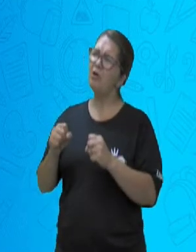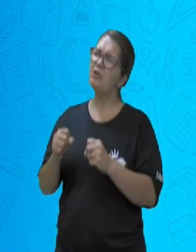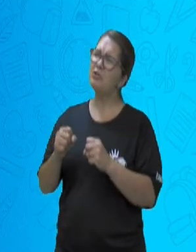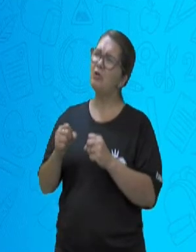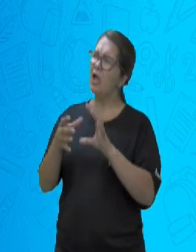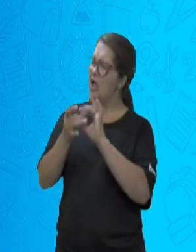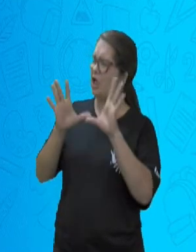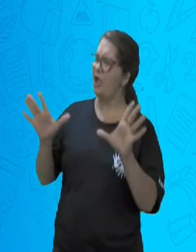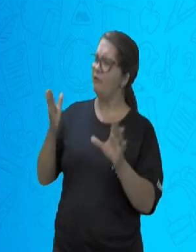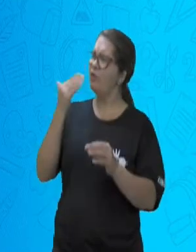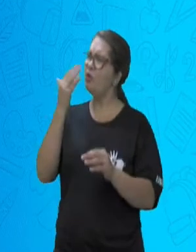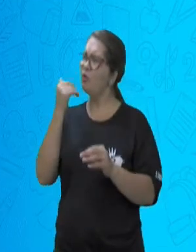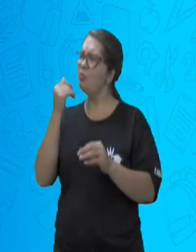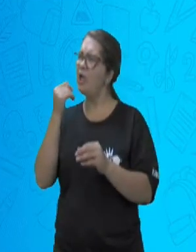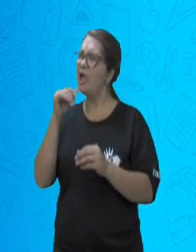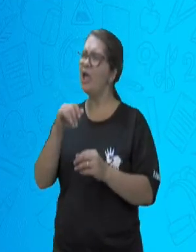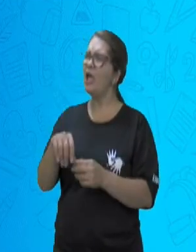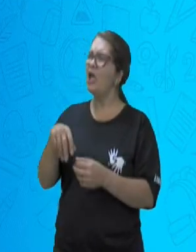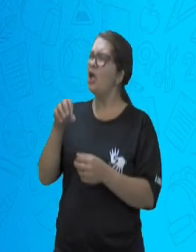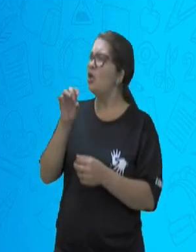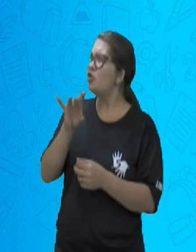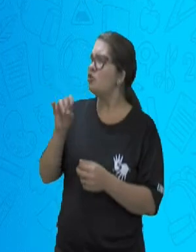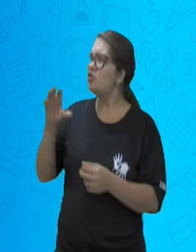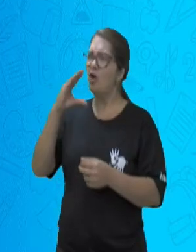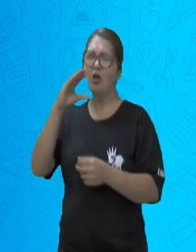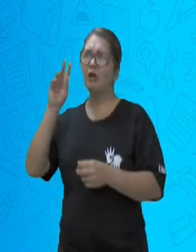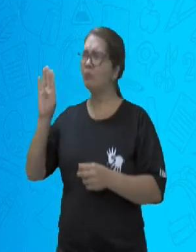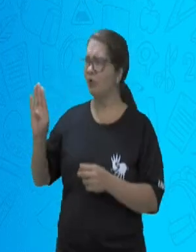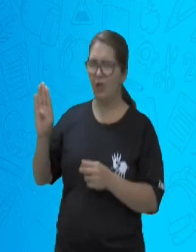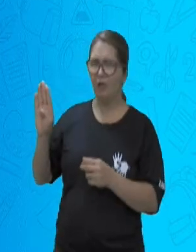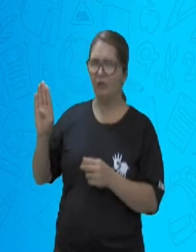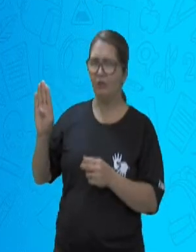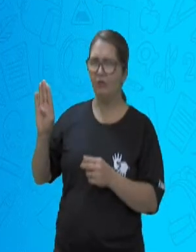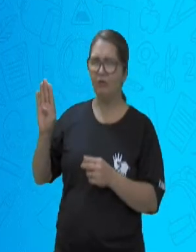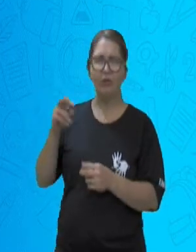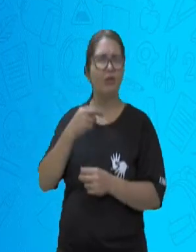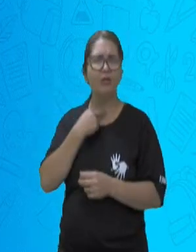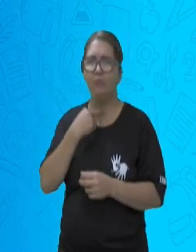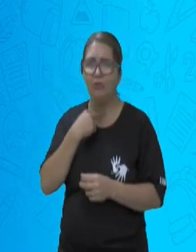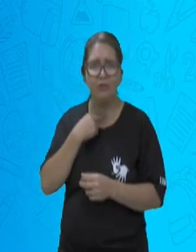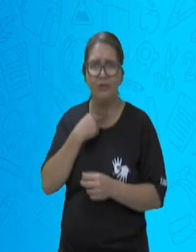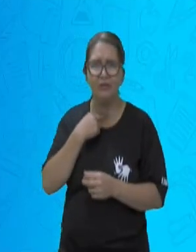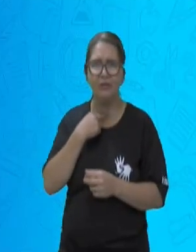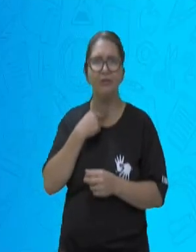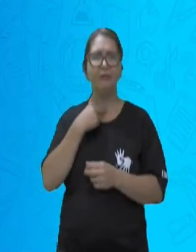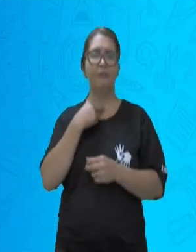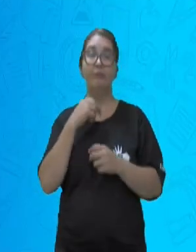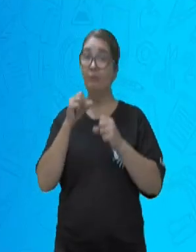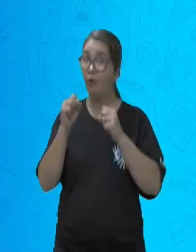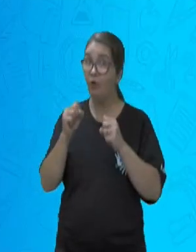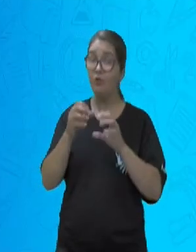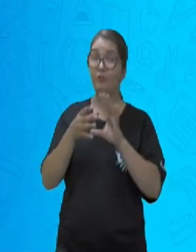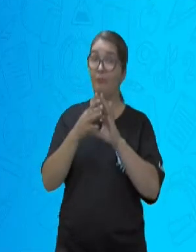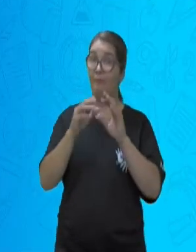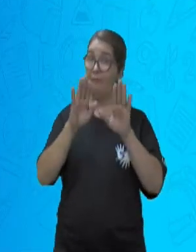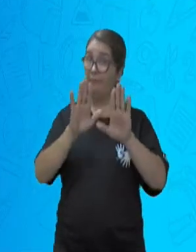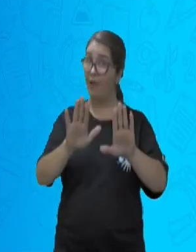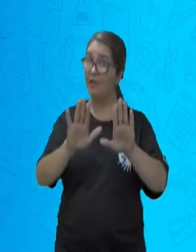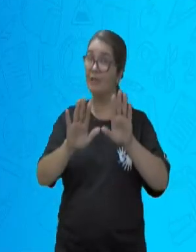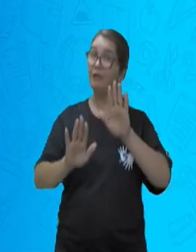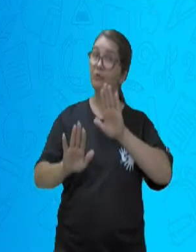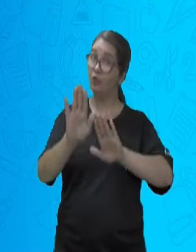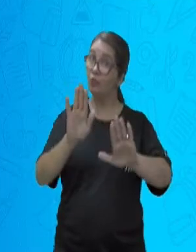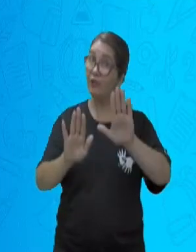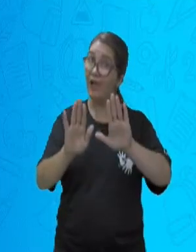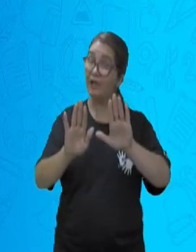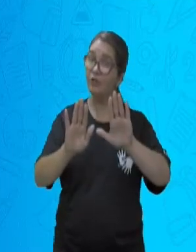Não. A porção do dia, ela precisa conter um pouquinho de todas as coisas, não é mesmo? O nosso corpo